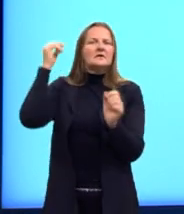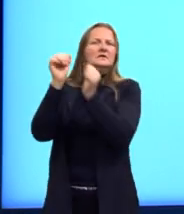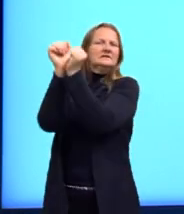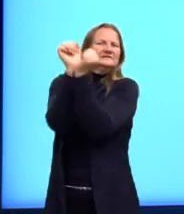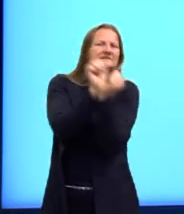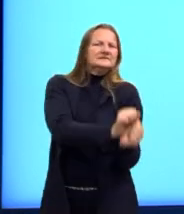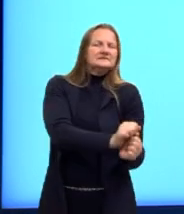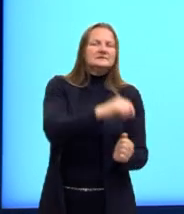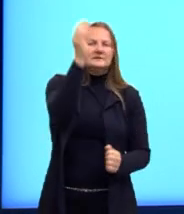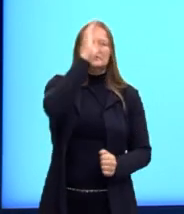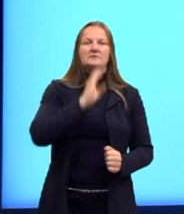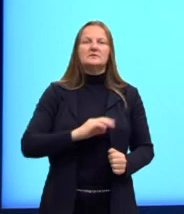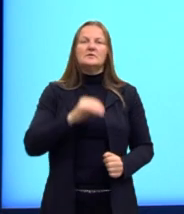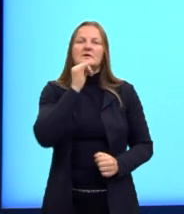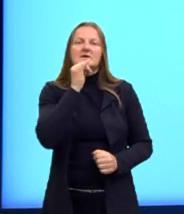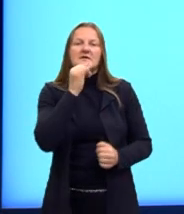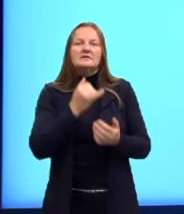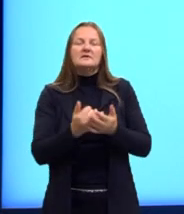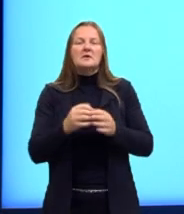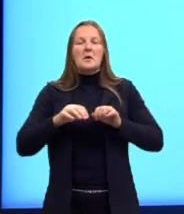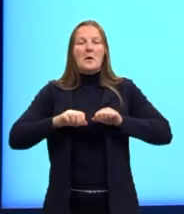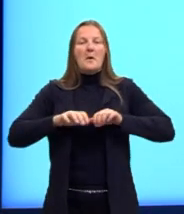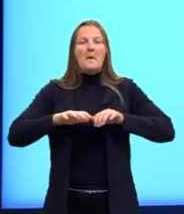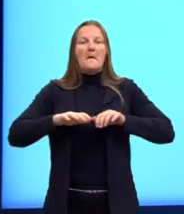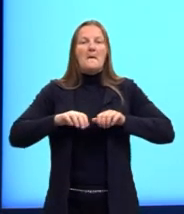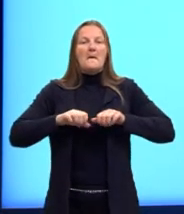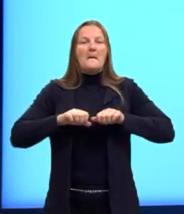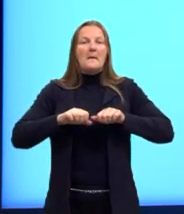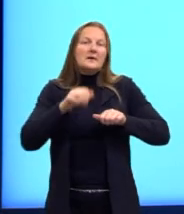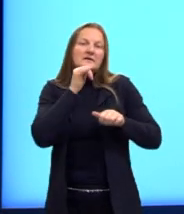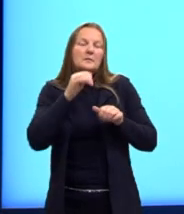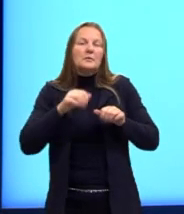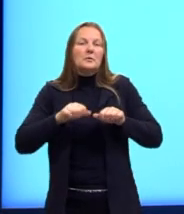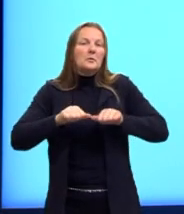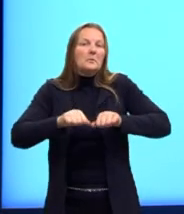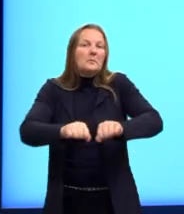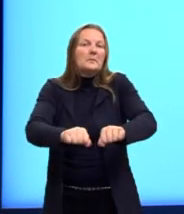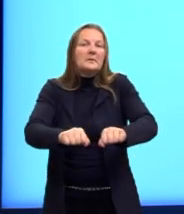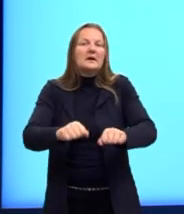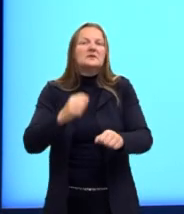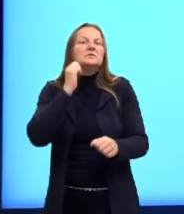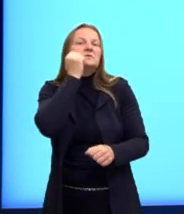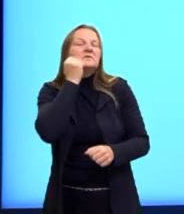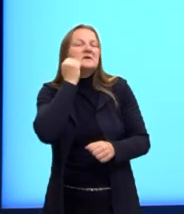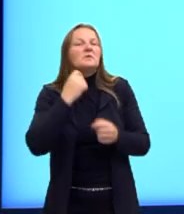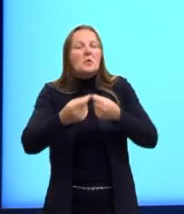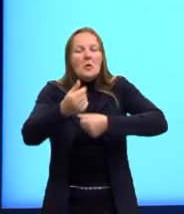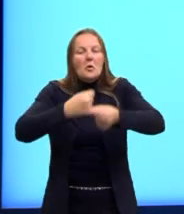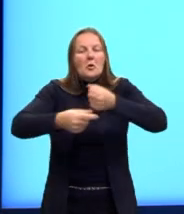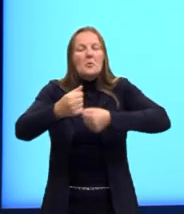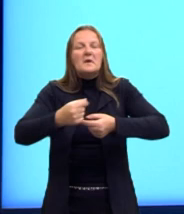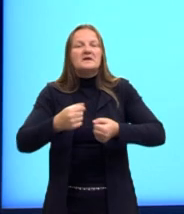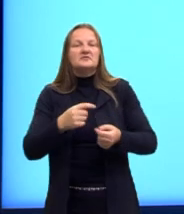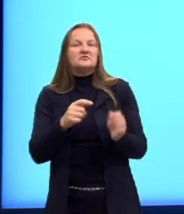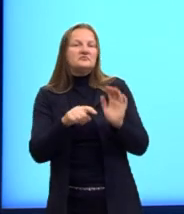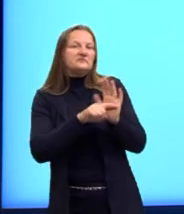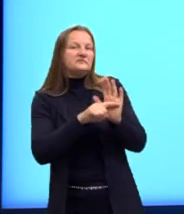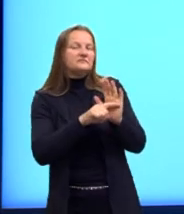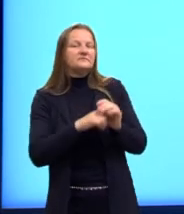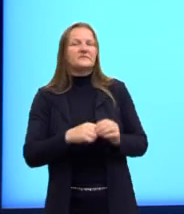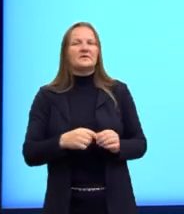Brasil como mercado negro para denominar comércio e legal magia negra